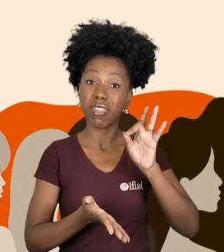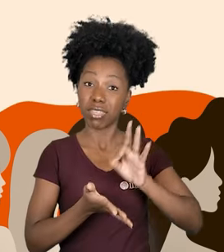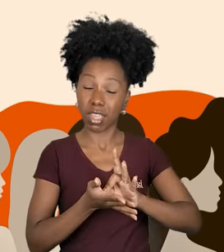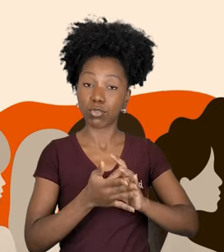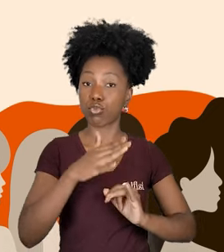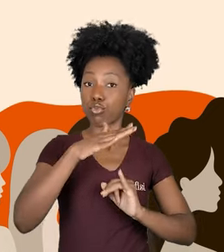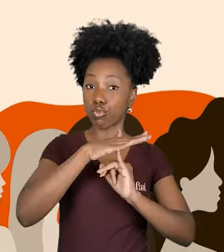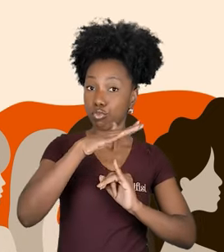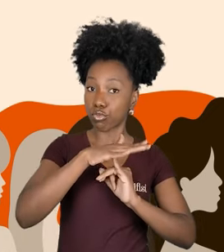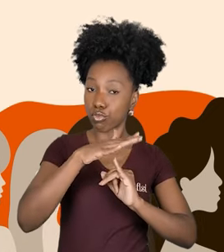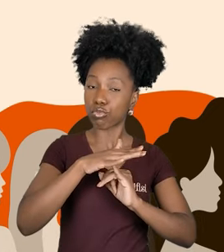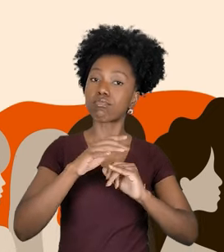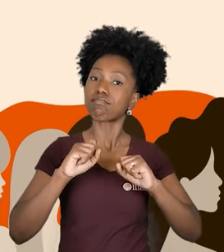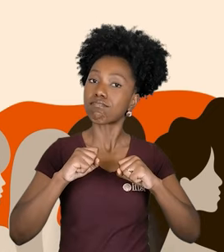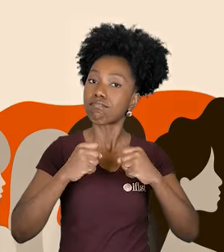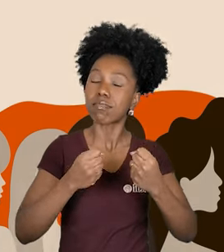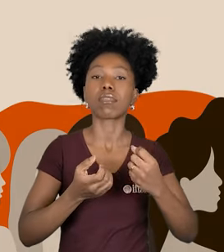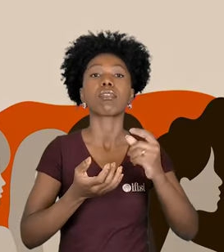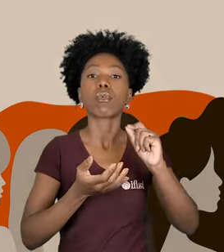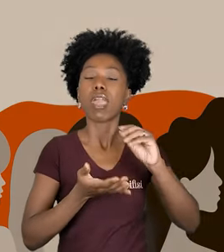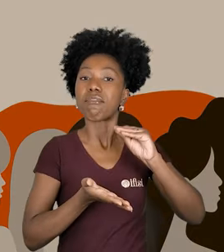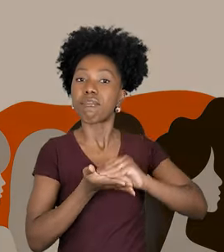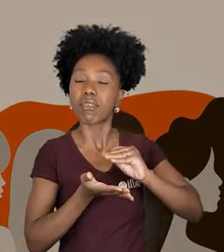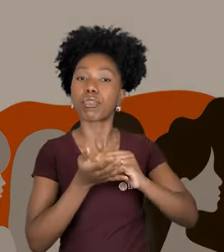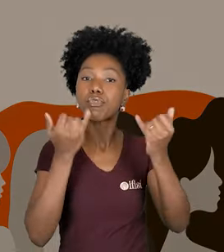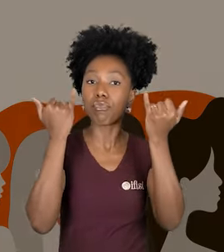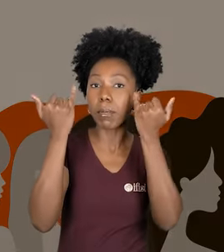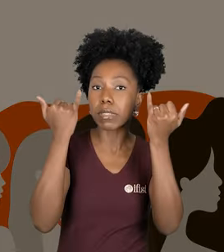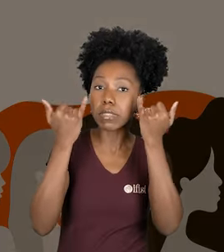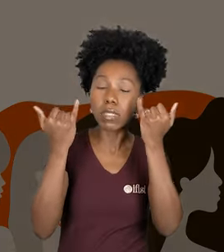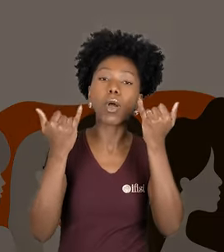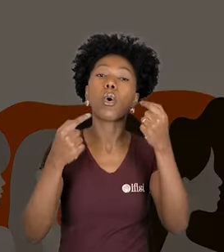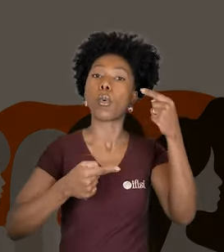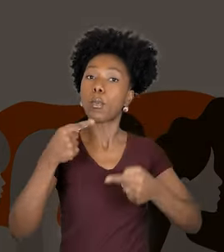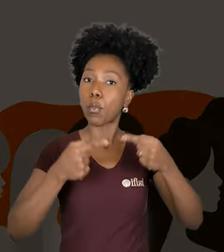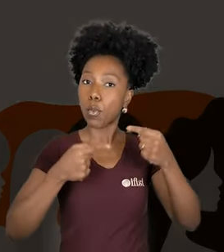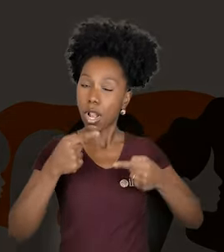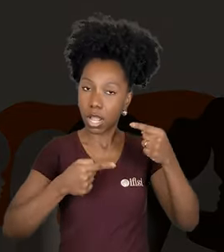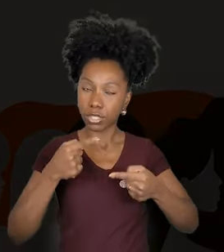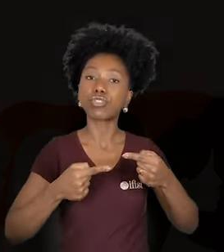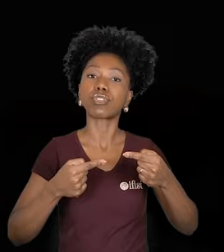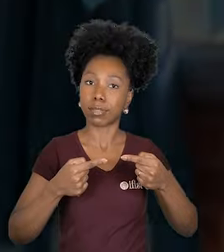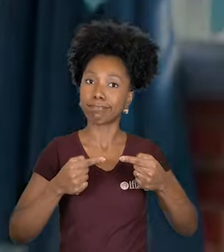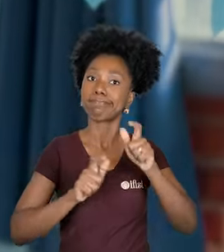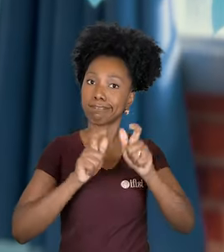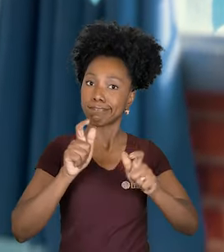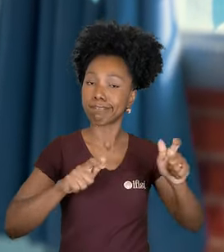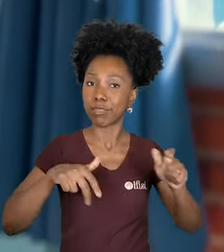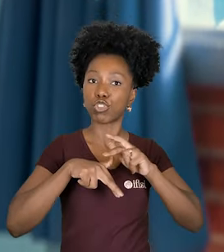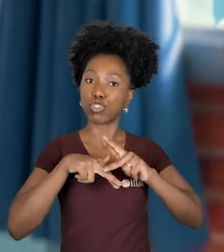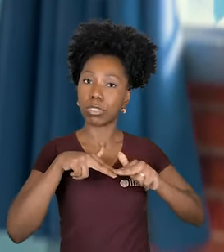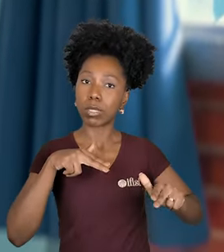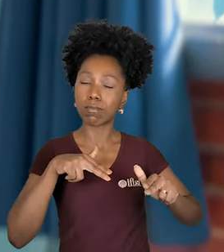Na verdade, o Instituto é um Instituto de Enfrentamento à Desinformação e Violência Política de Gênero. Quando a gente viu a situação, eu falei, cara, a gente